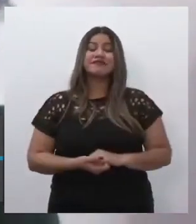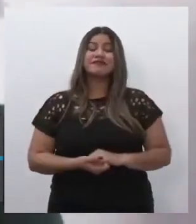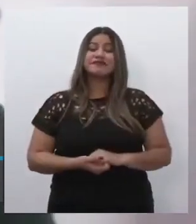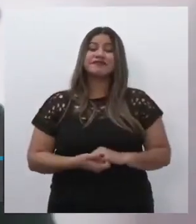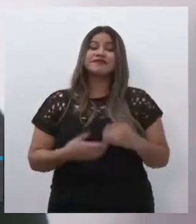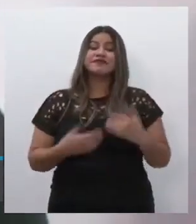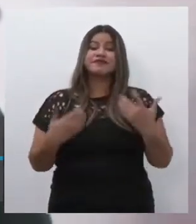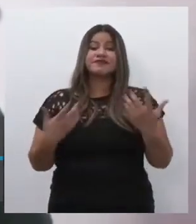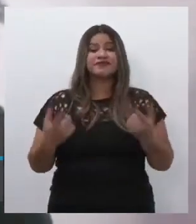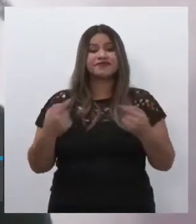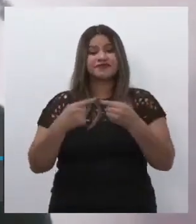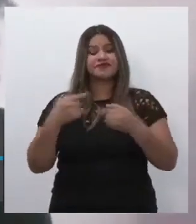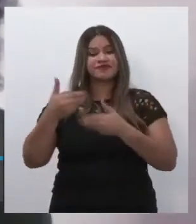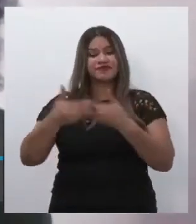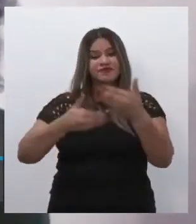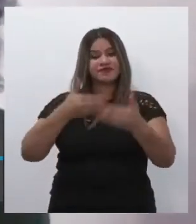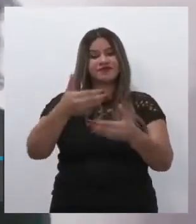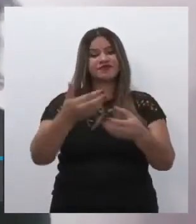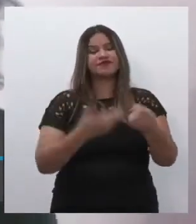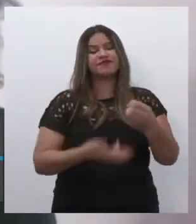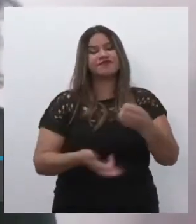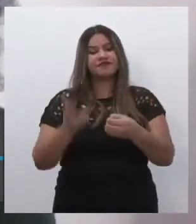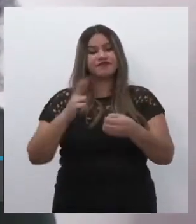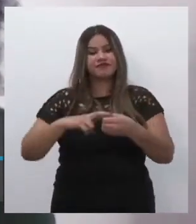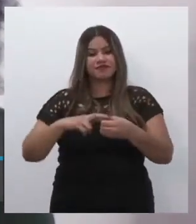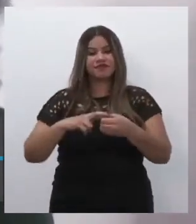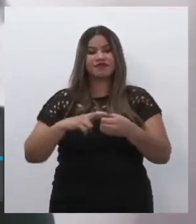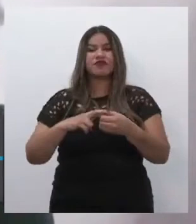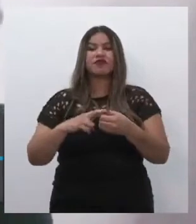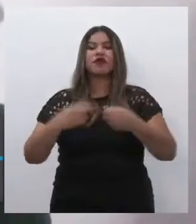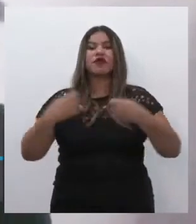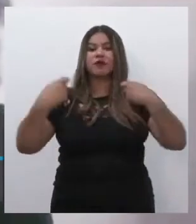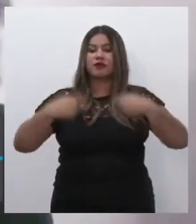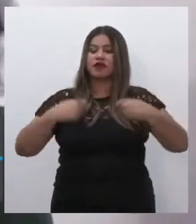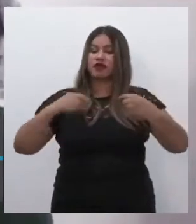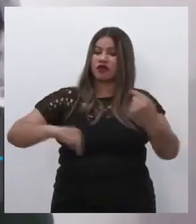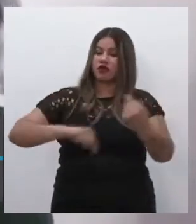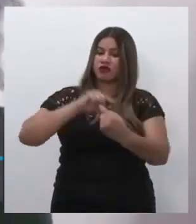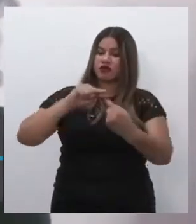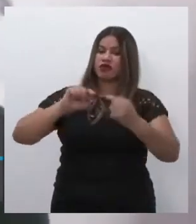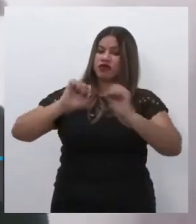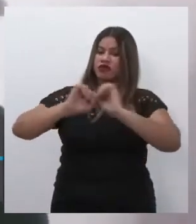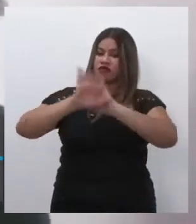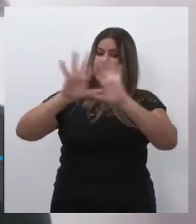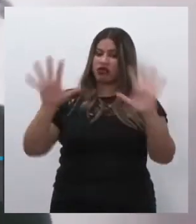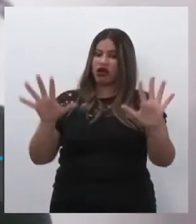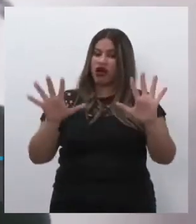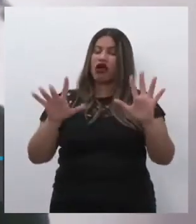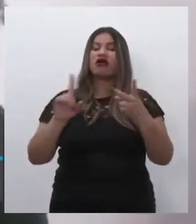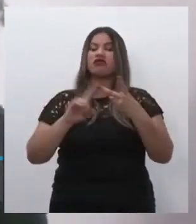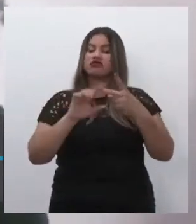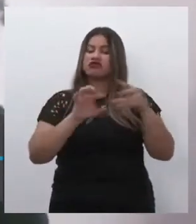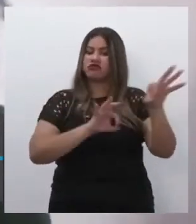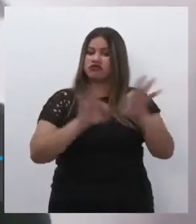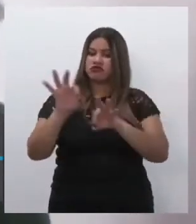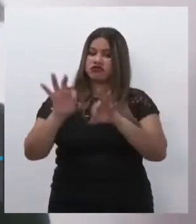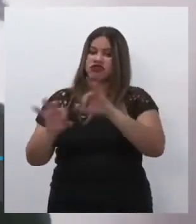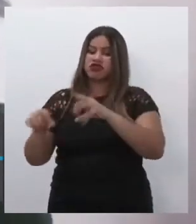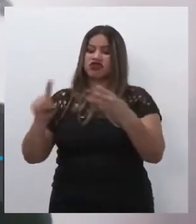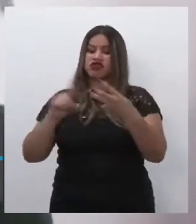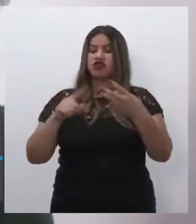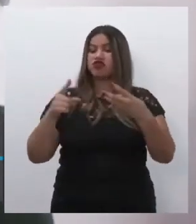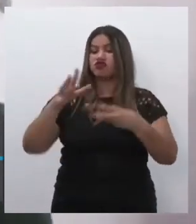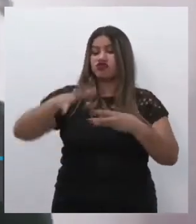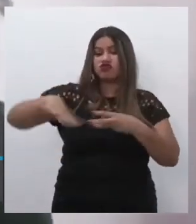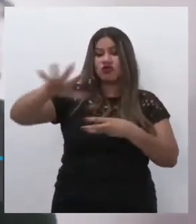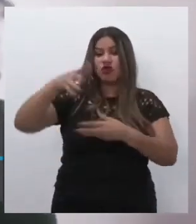assim é esse processo de recuperação, né? Que requer objetivos claros, planejamento, a participação